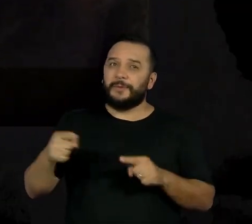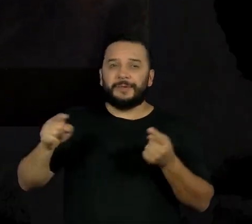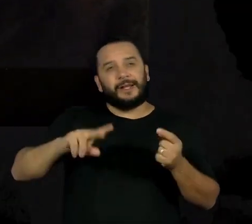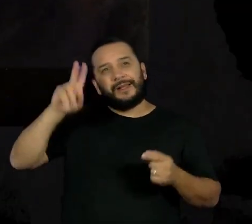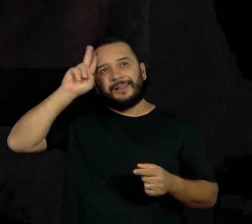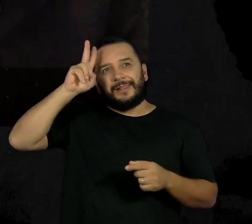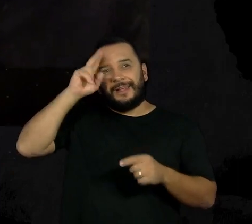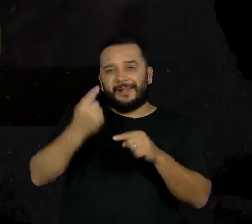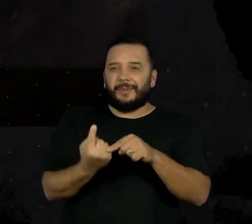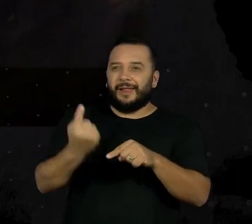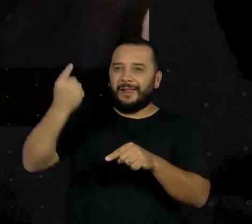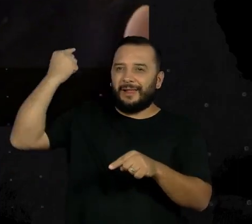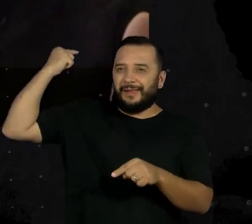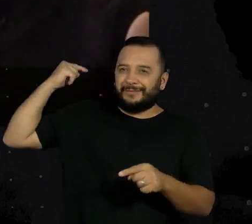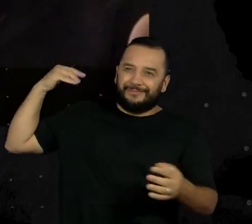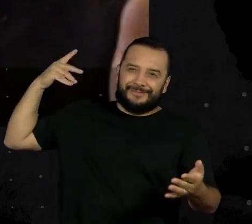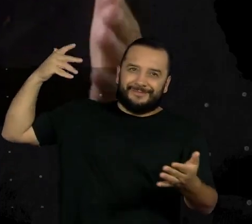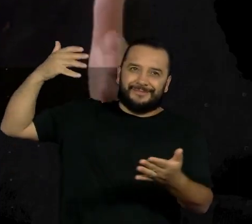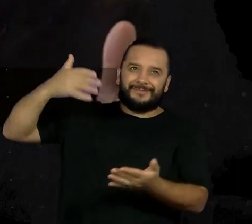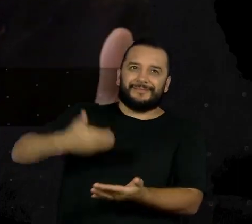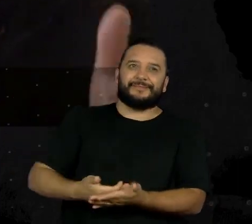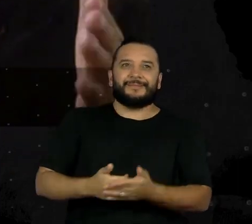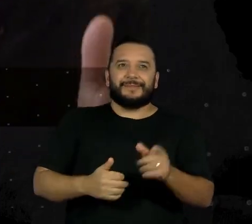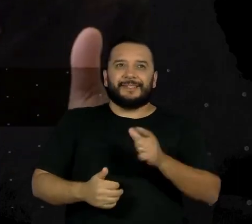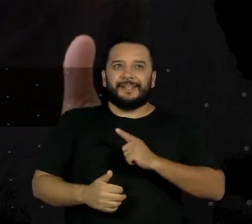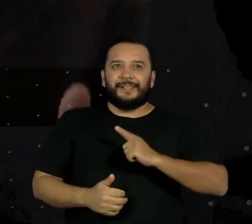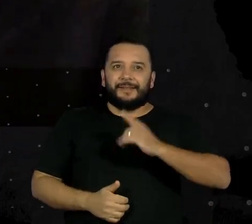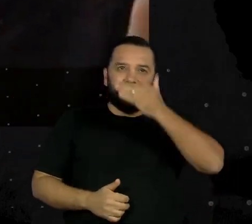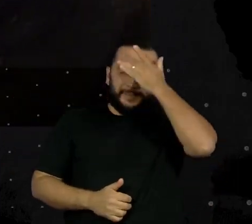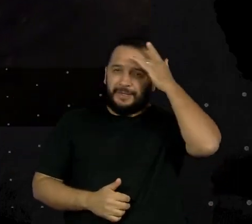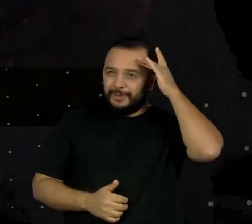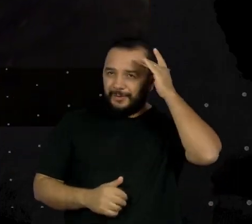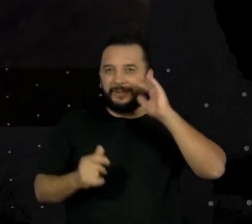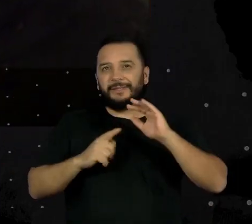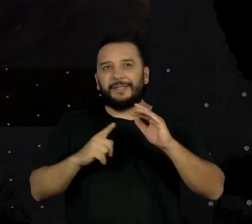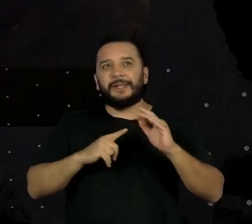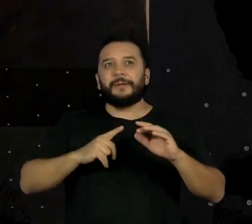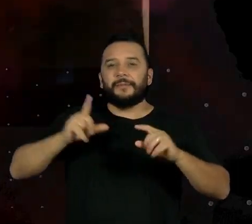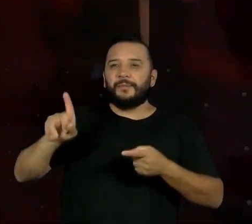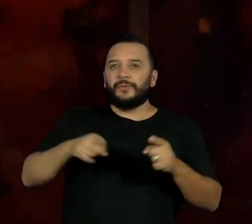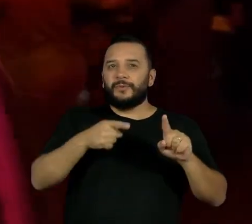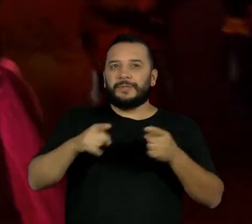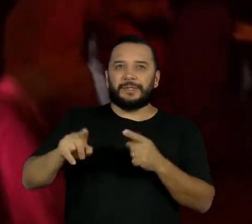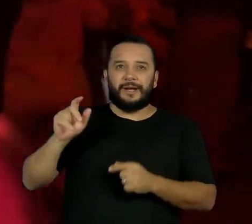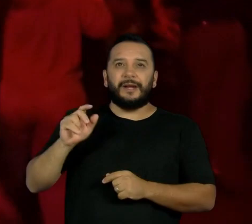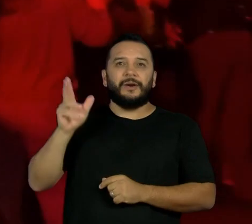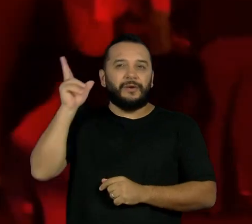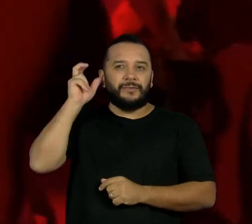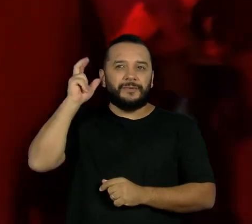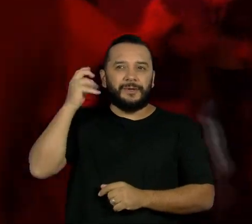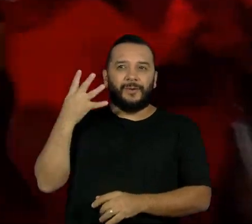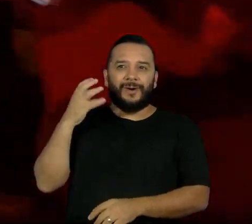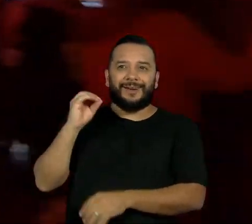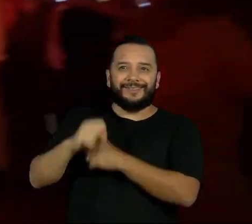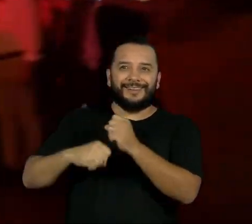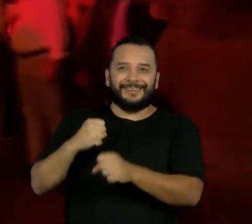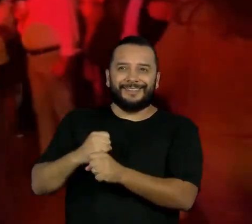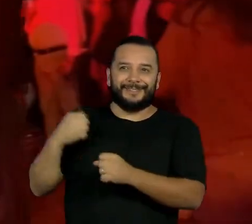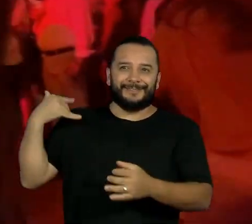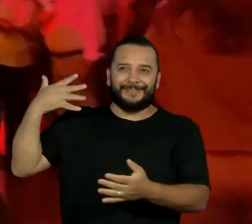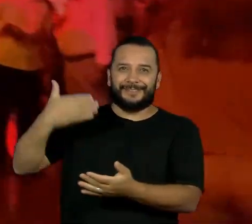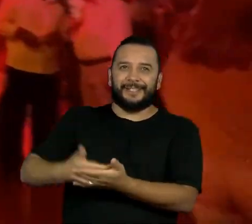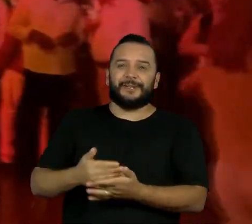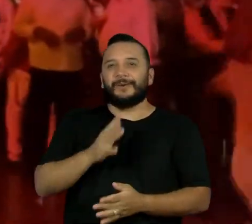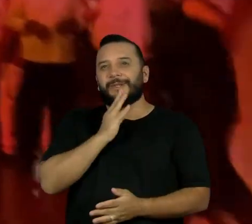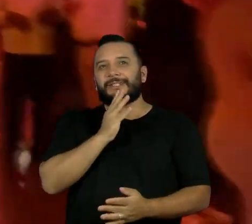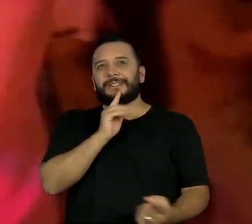velhos tempos. Tem pessoas aí que estão curtindo um musical que dançou há 40 anos atrás, que conheceu a sua própria